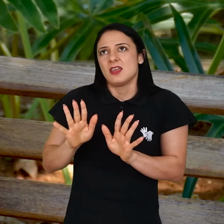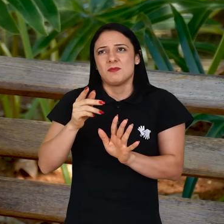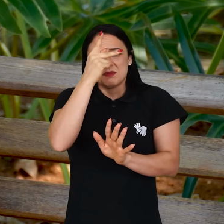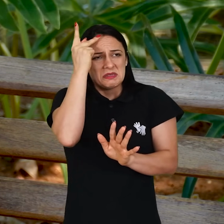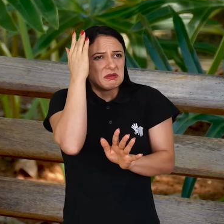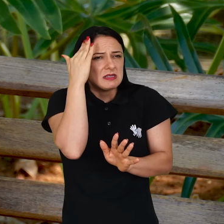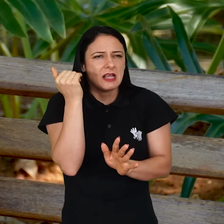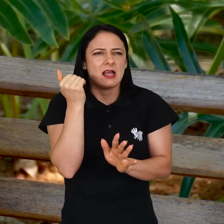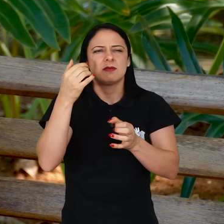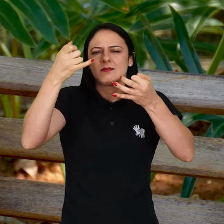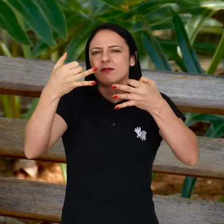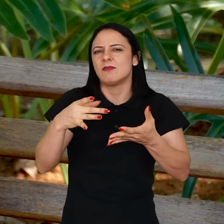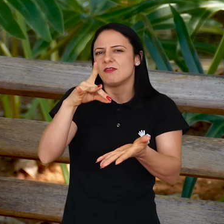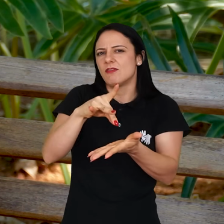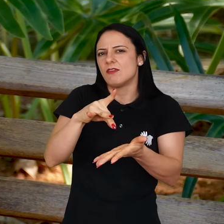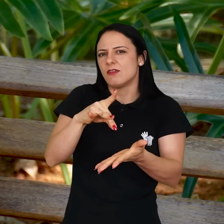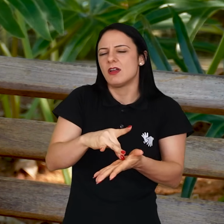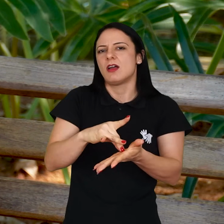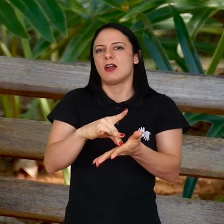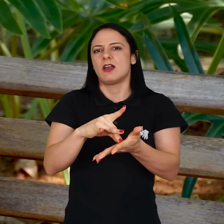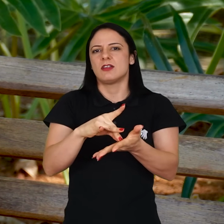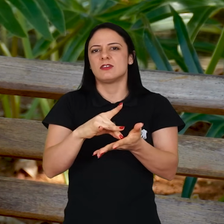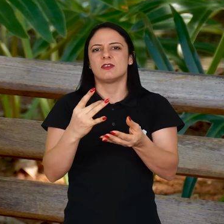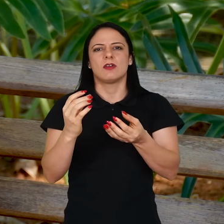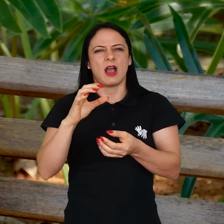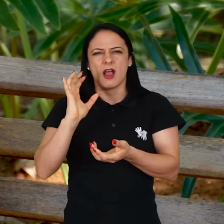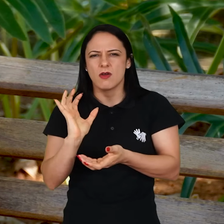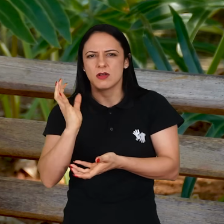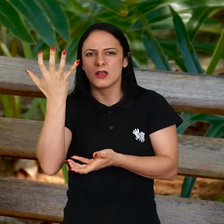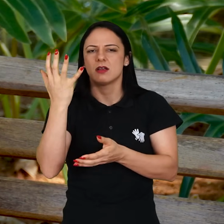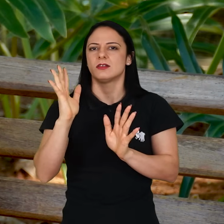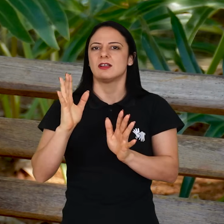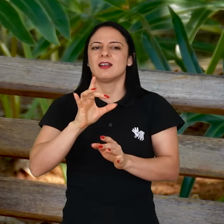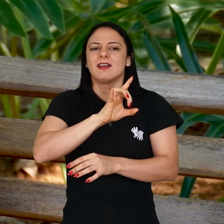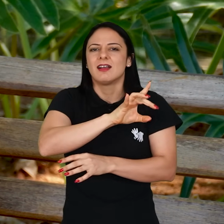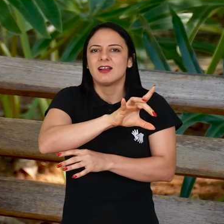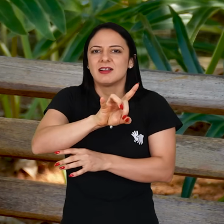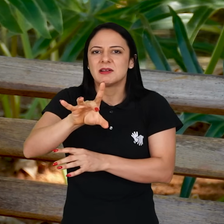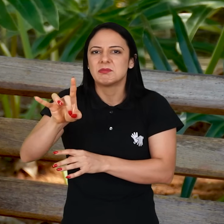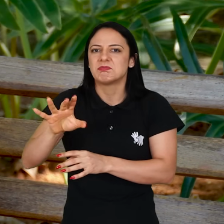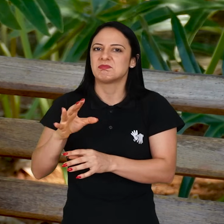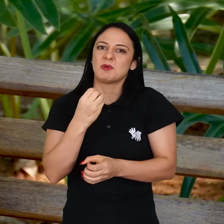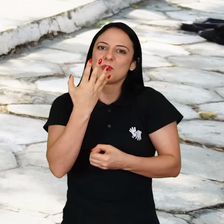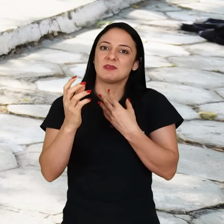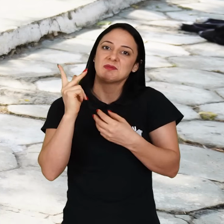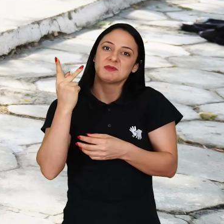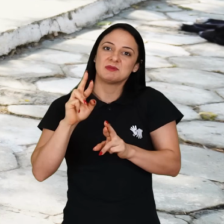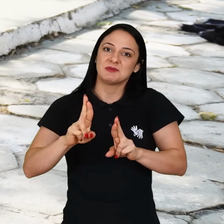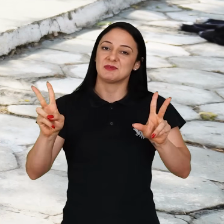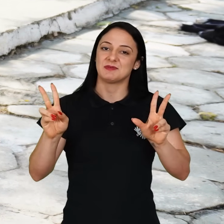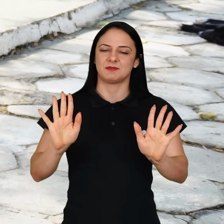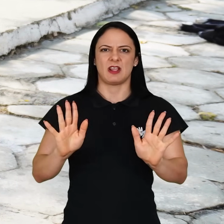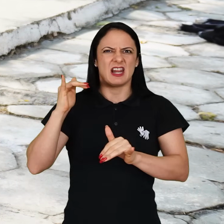afirmar categoricamente se aquilo aconteceu. Porque cada um conta de um jeito, né?